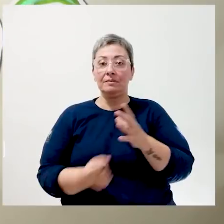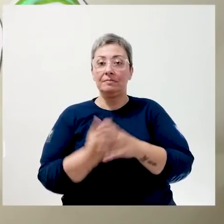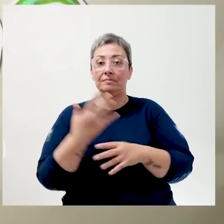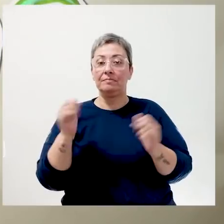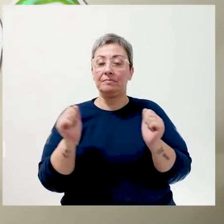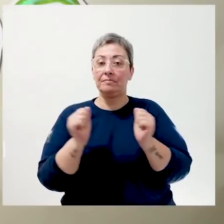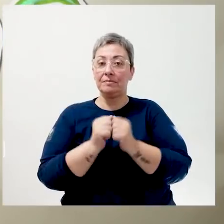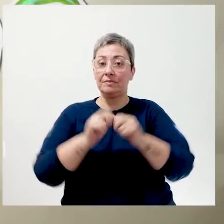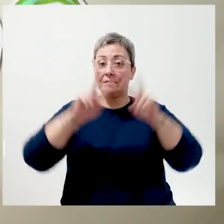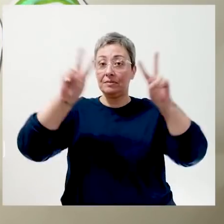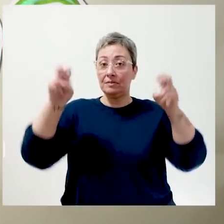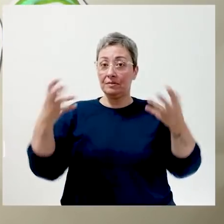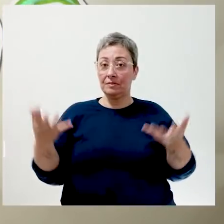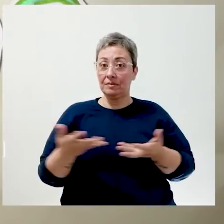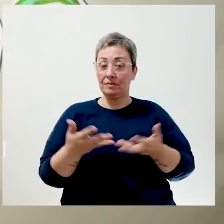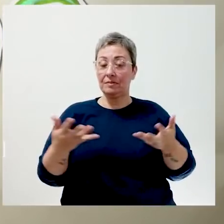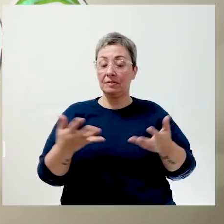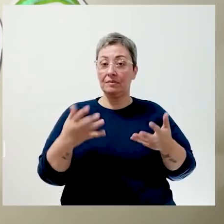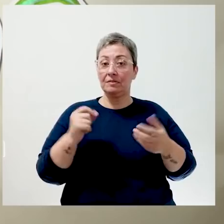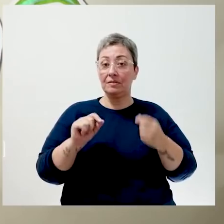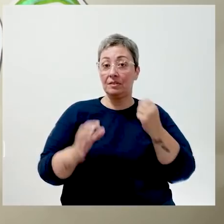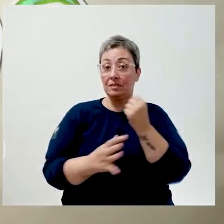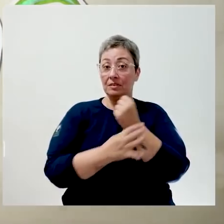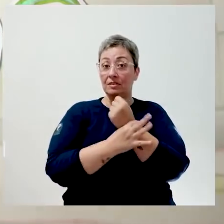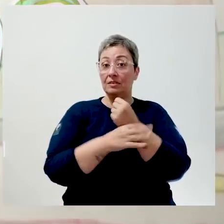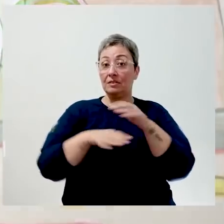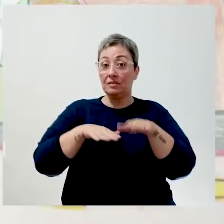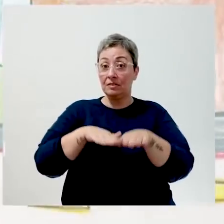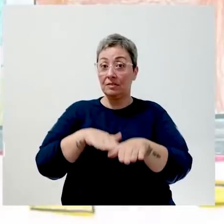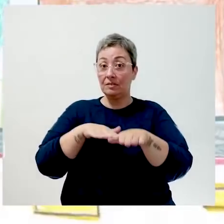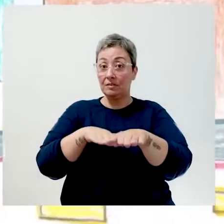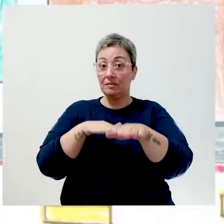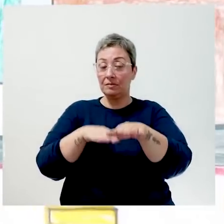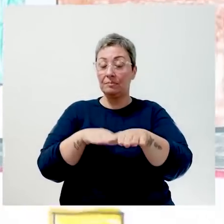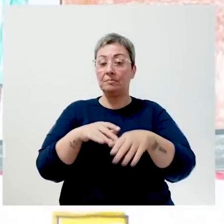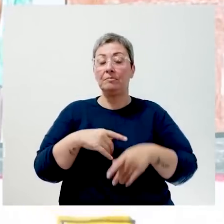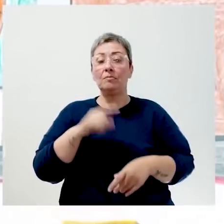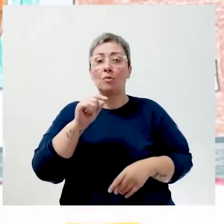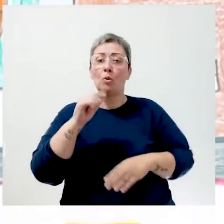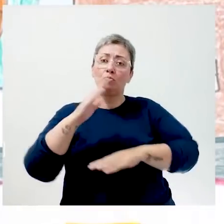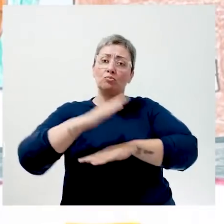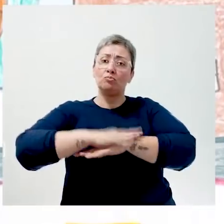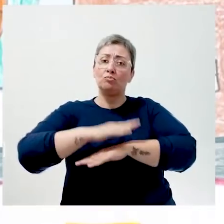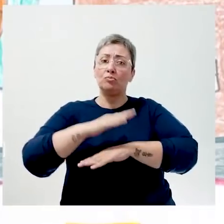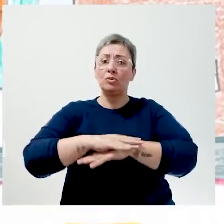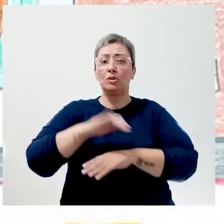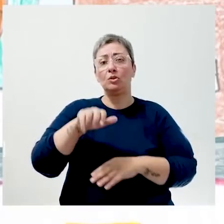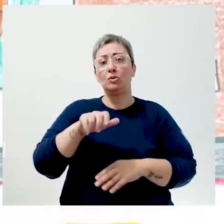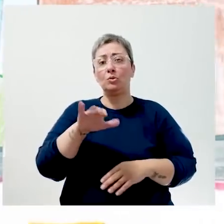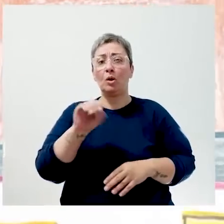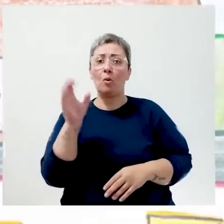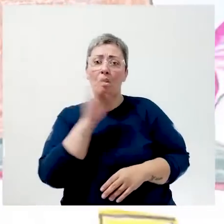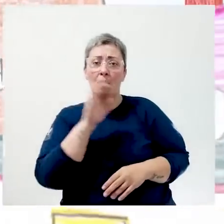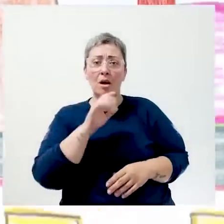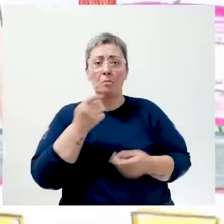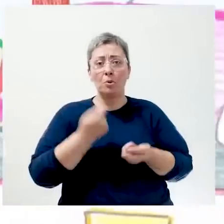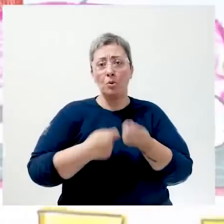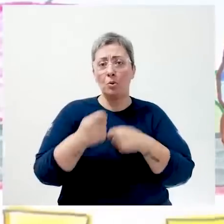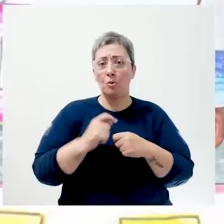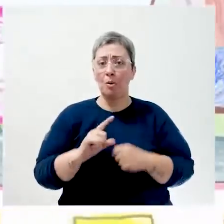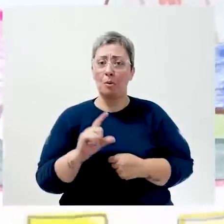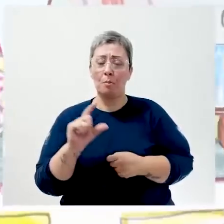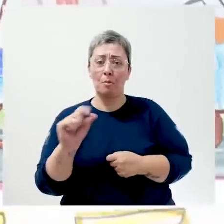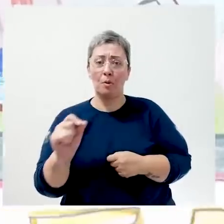Criando Juntos, episódio de hoje, segurança no trânsito. Numa tarde, João saiu apressado do escritório, antes de